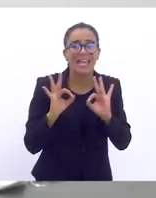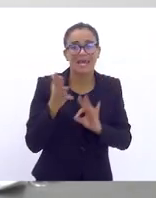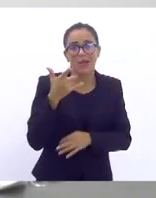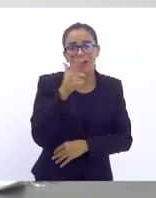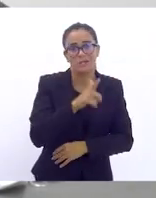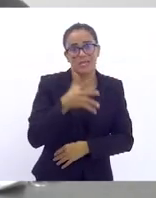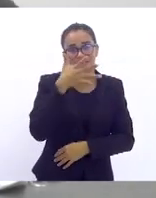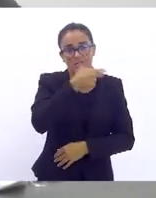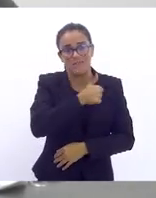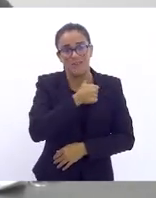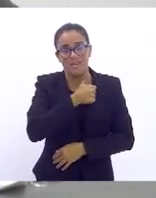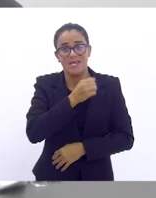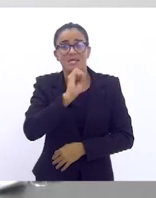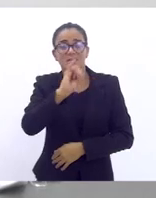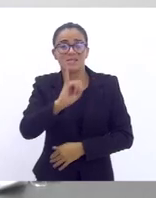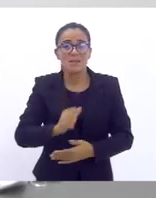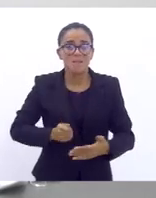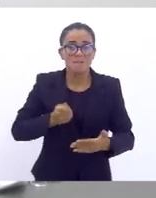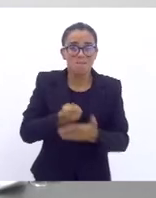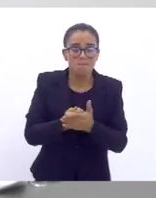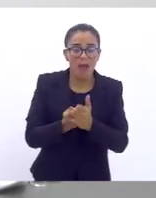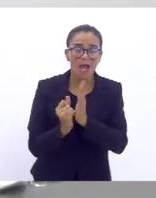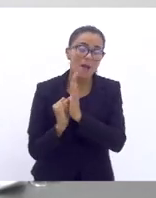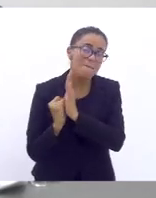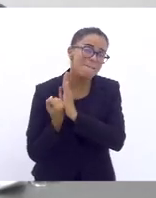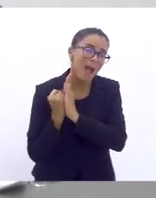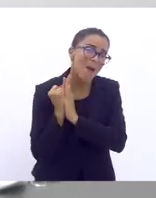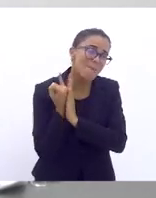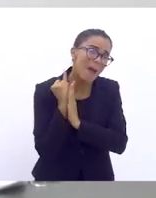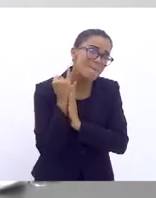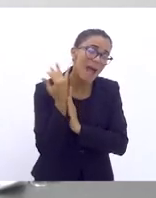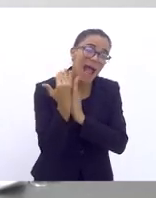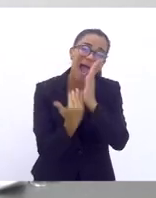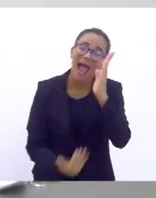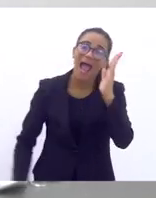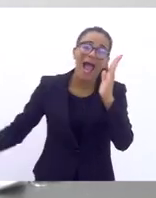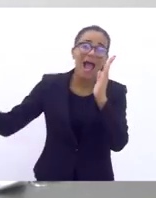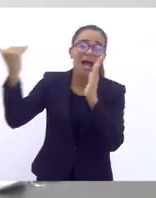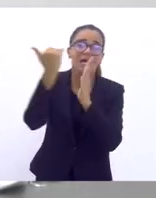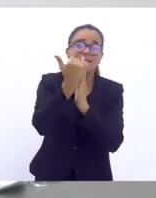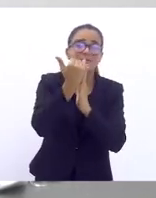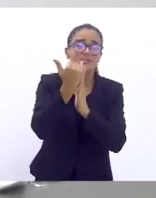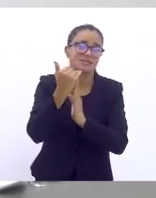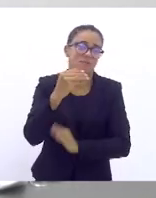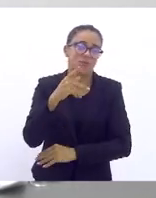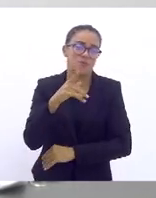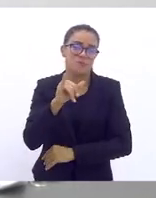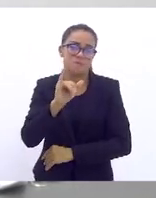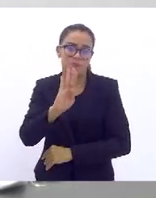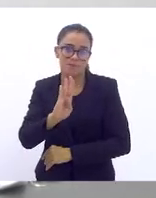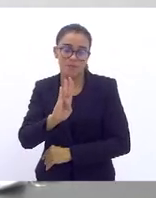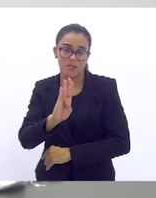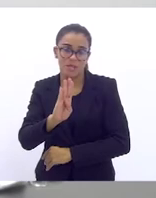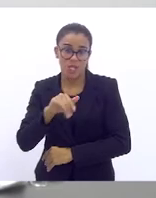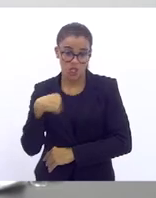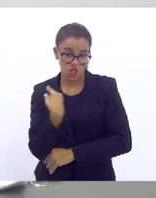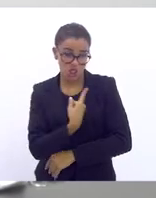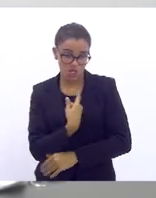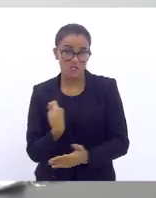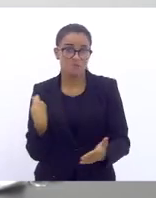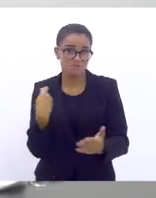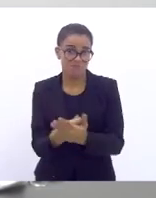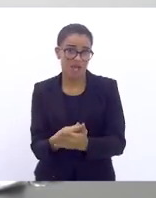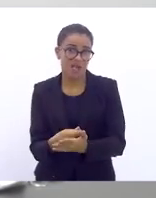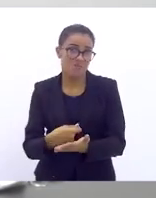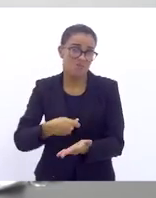quando paga de juros das dívidas acima do crescimento do PIB e nós pagamos de juros